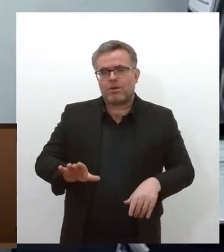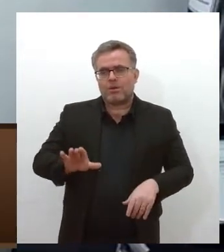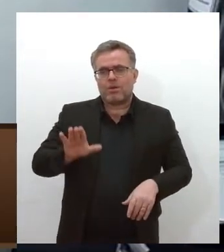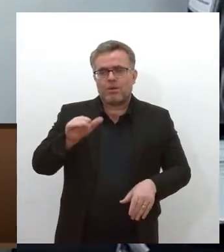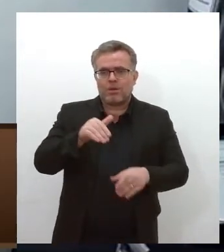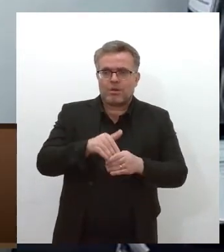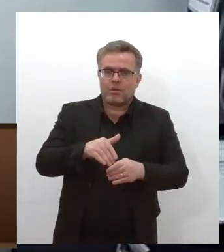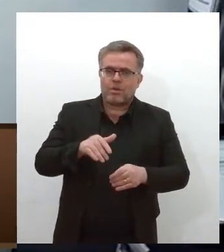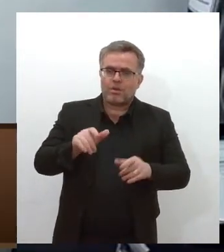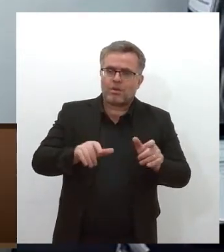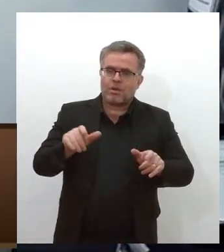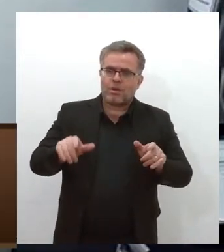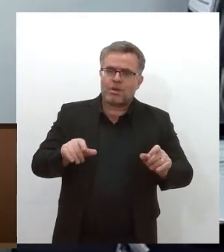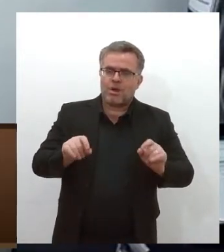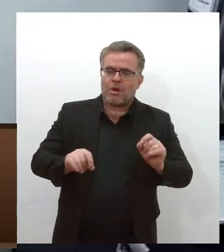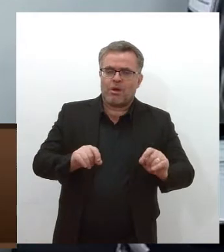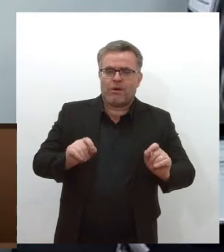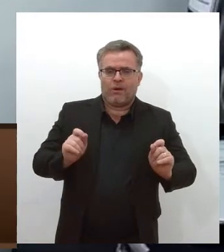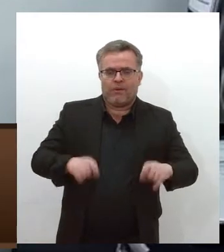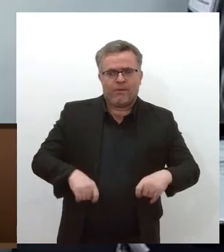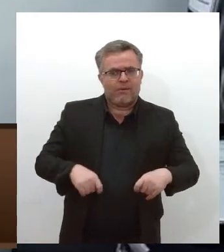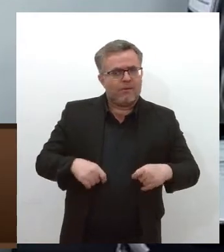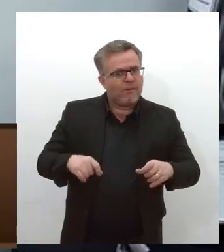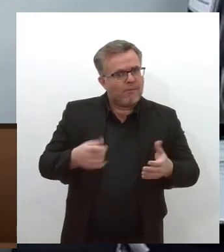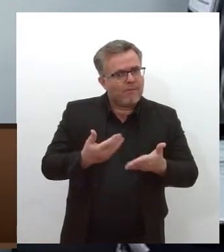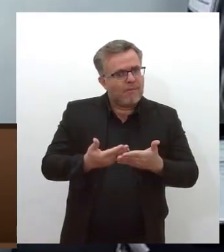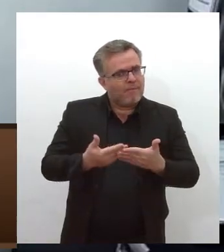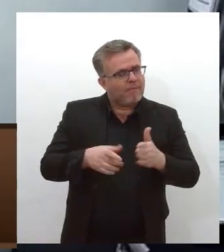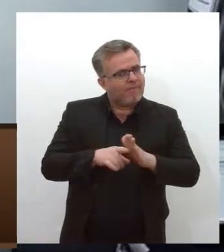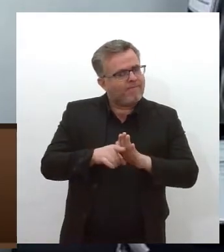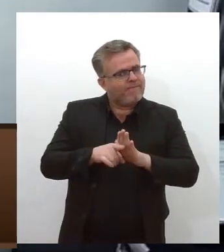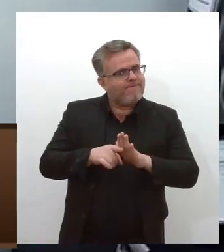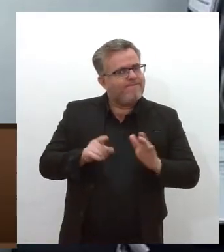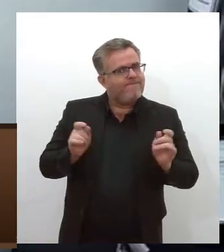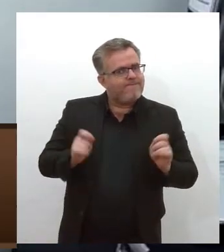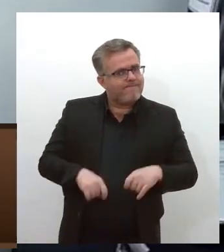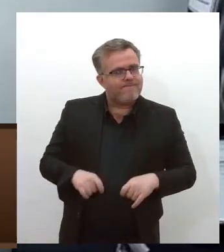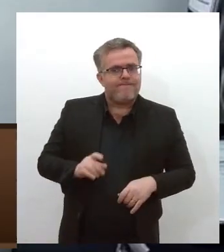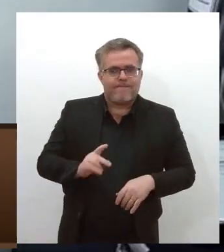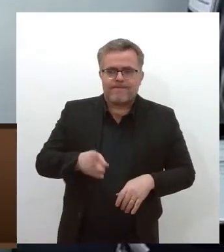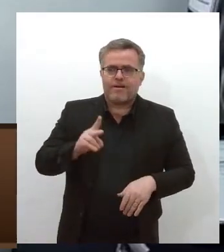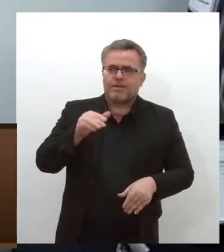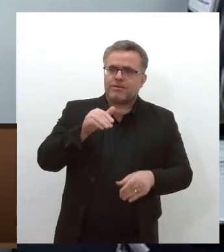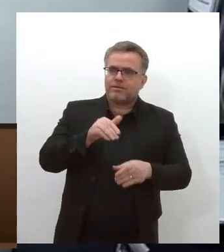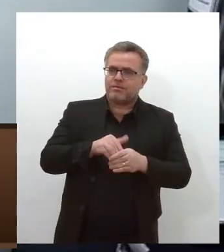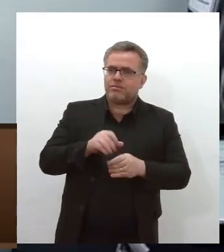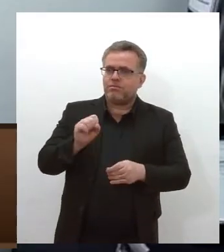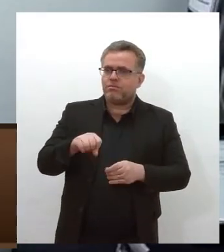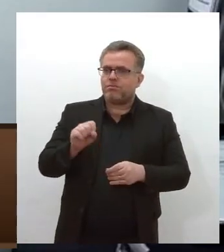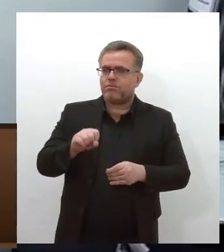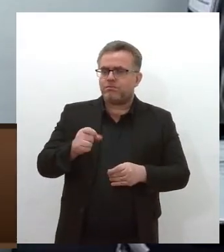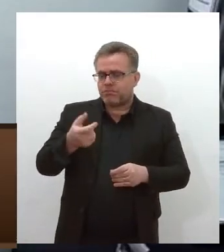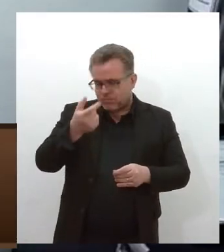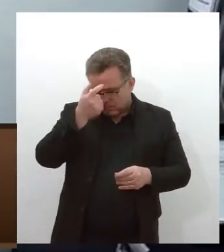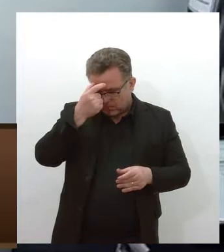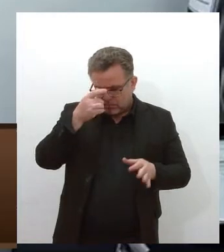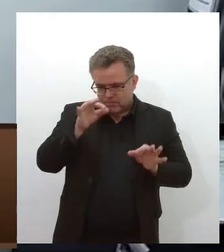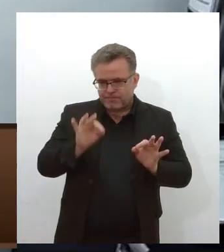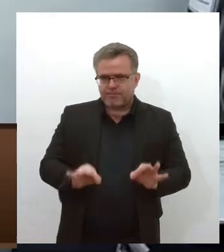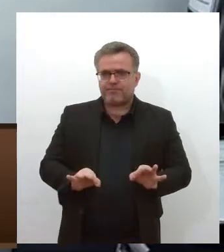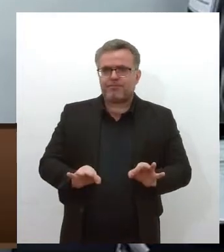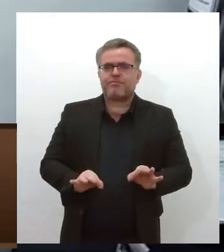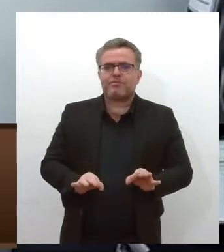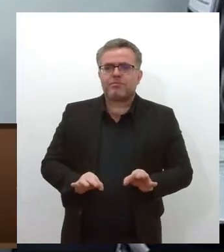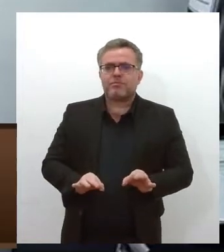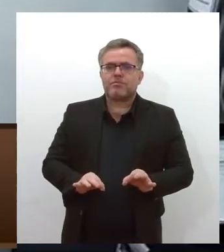tem um estudo, ela tem conhecimento de que o eleitor brasileiro, ele vota sim de forma racional. O eleitor brasileiro, ele tem